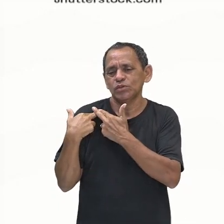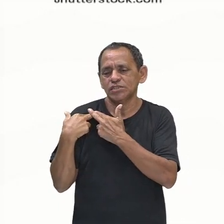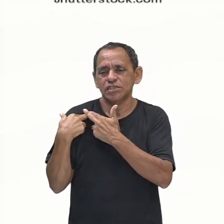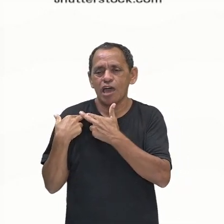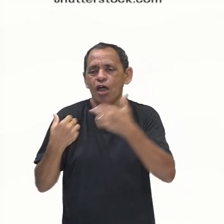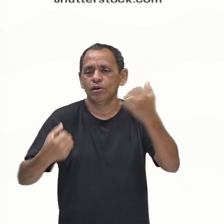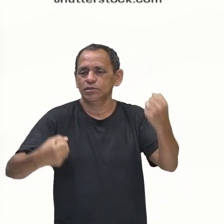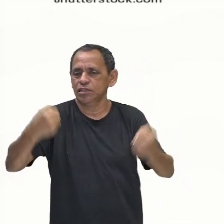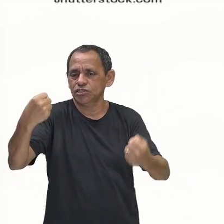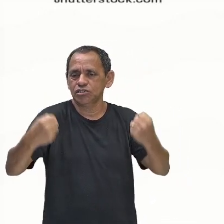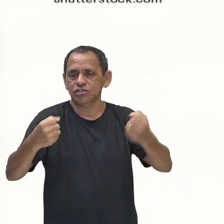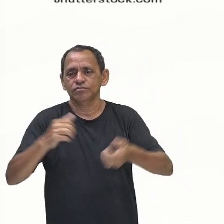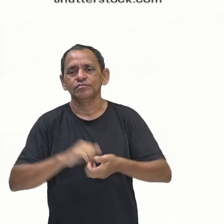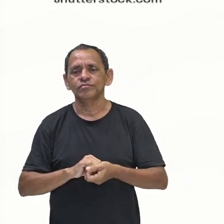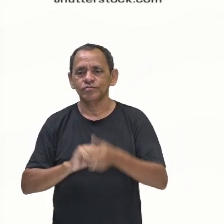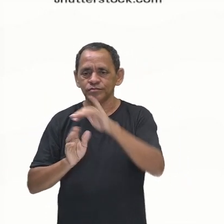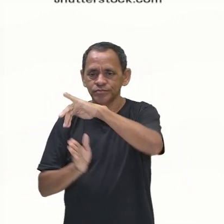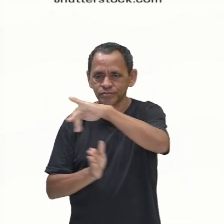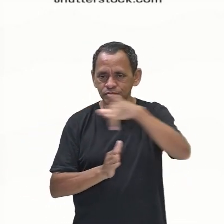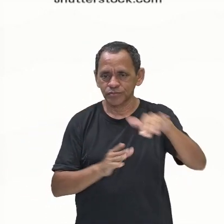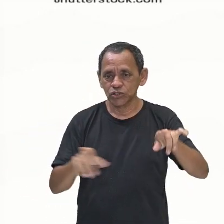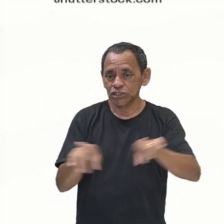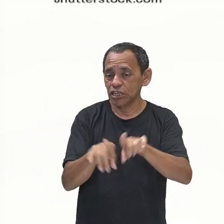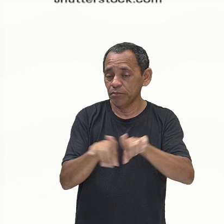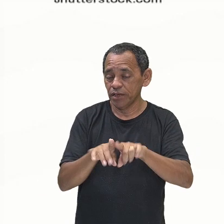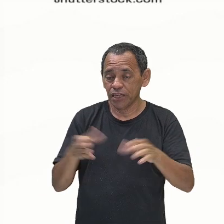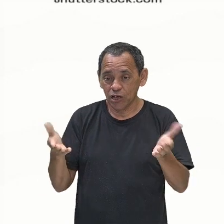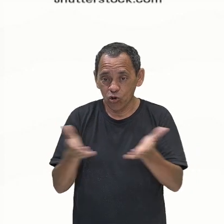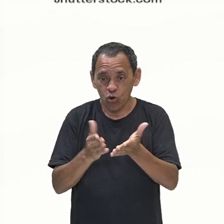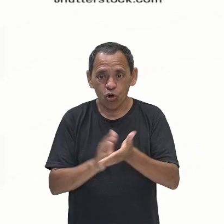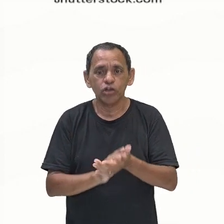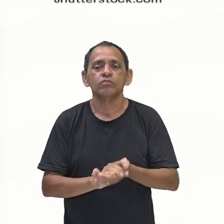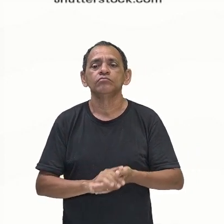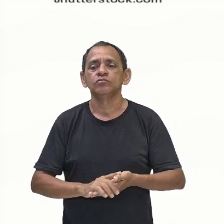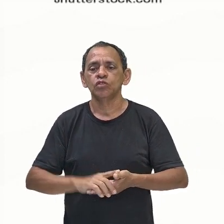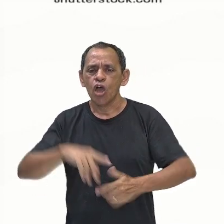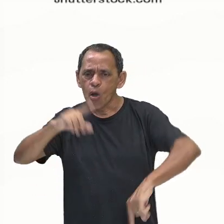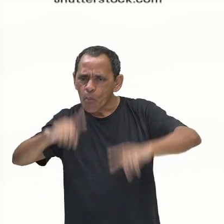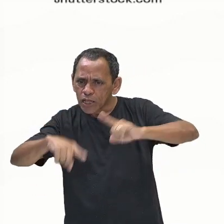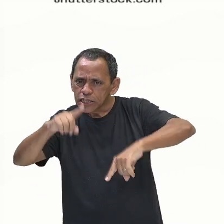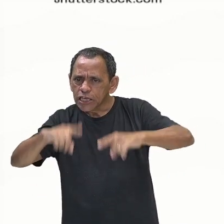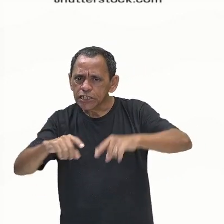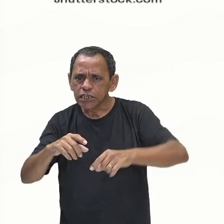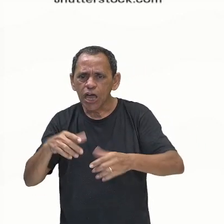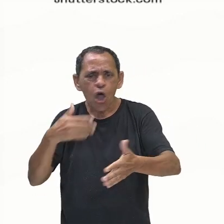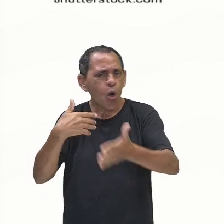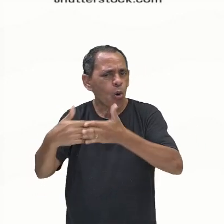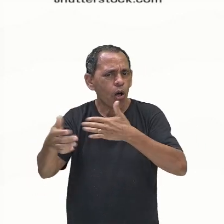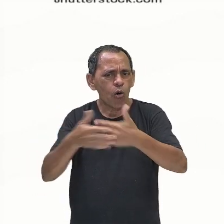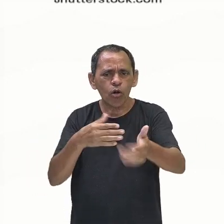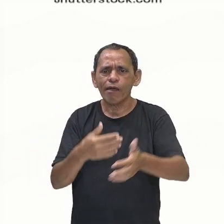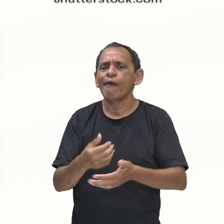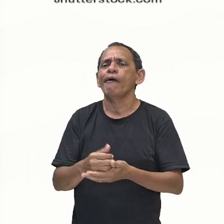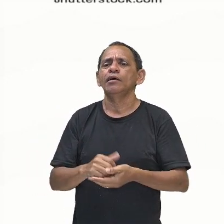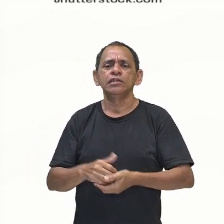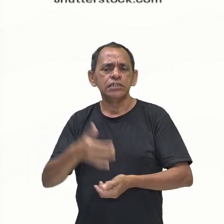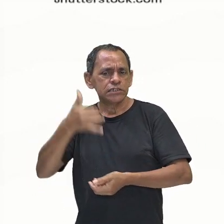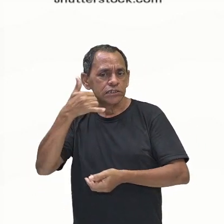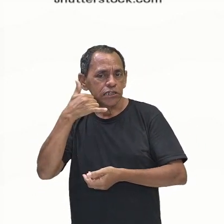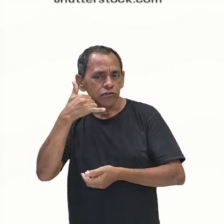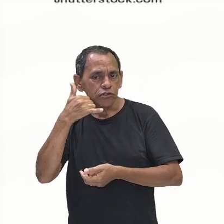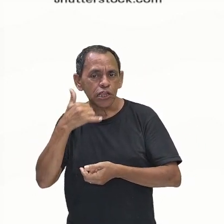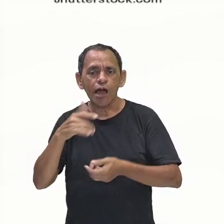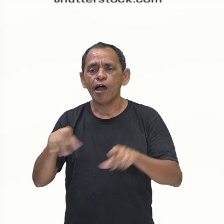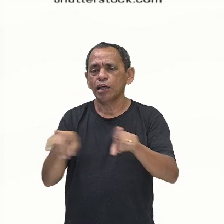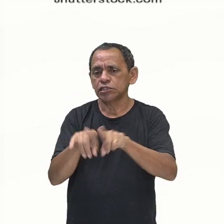qualquer aparelho eletrônico com receptor GPS, incluindo celulares e tablets,